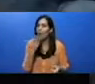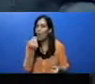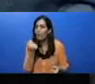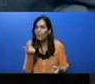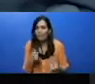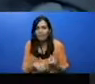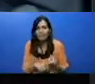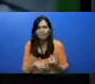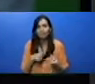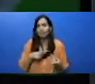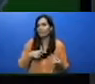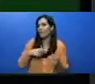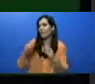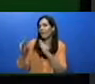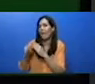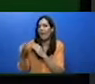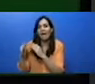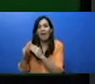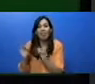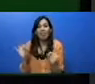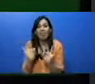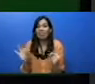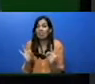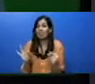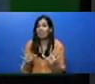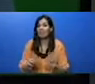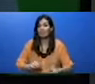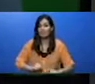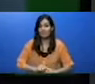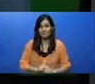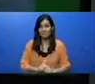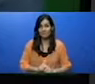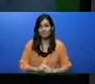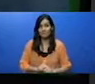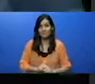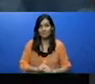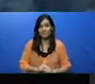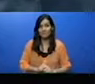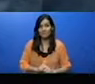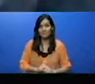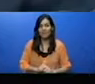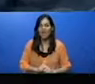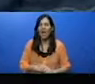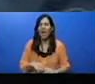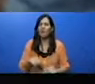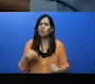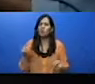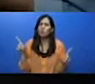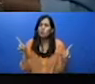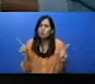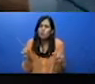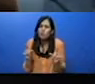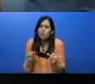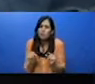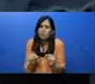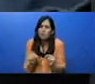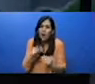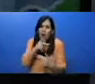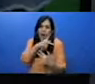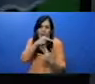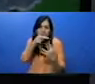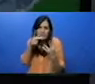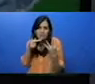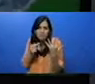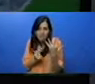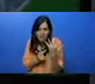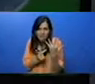sem abrigos, tá? E quando o número dessas espécies diminui muito, crianças, quando nós não